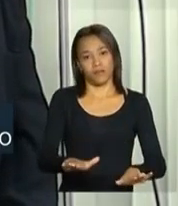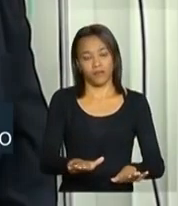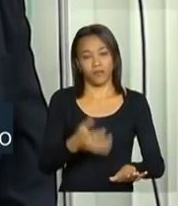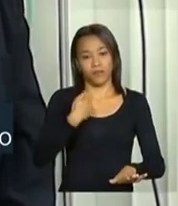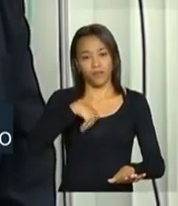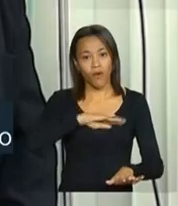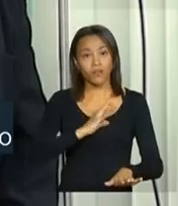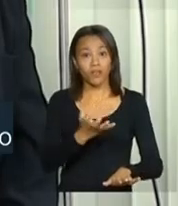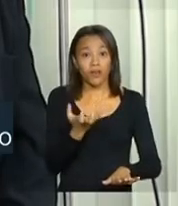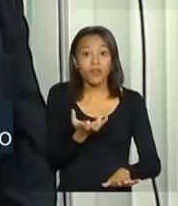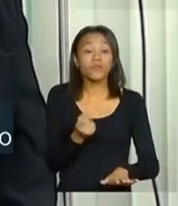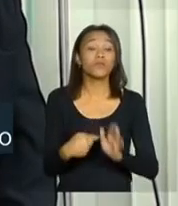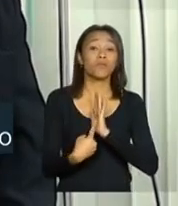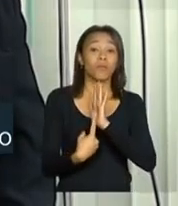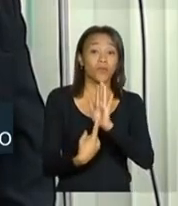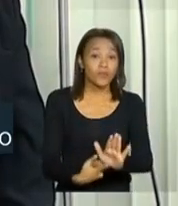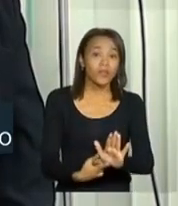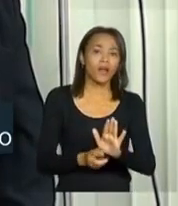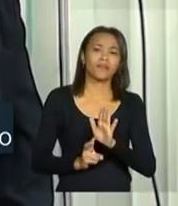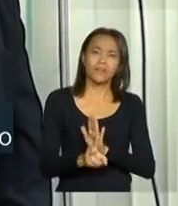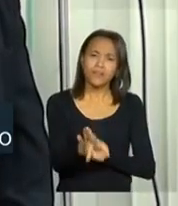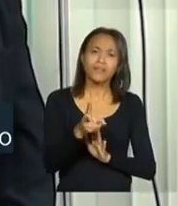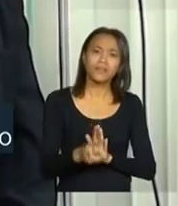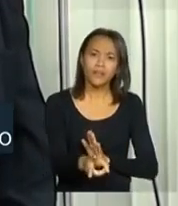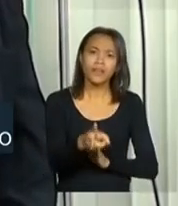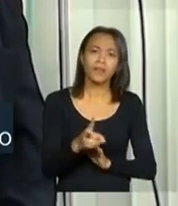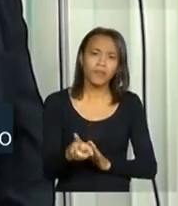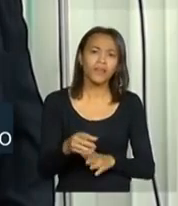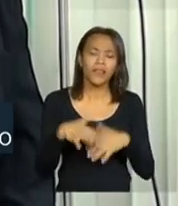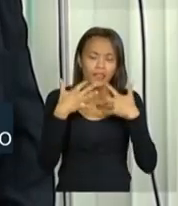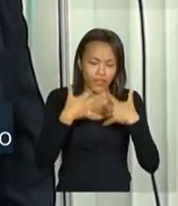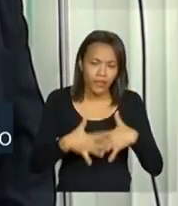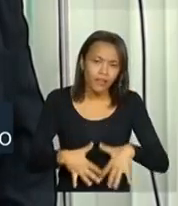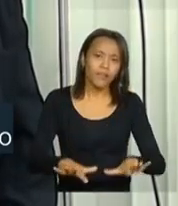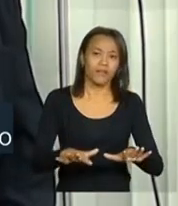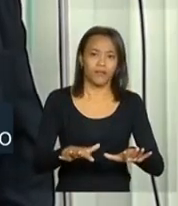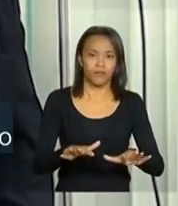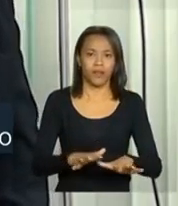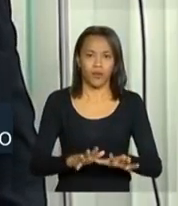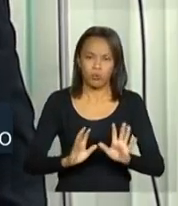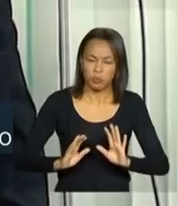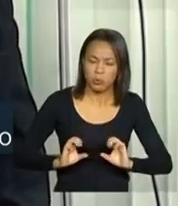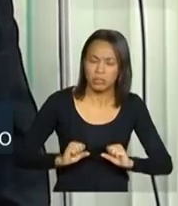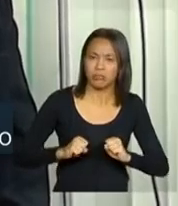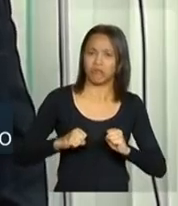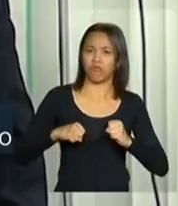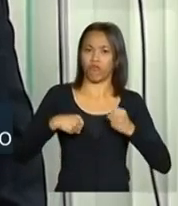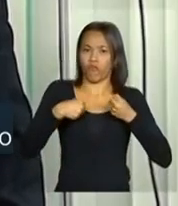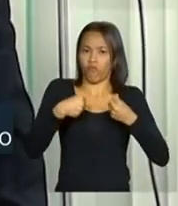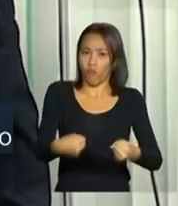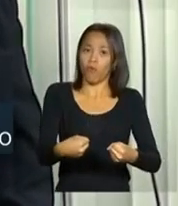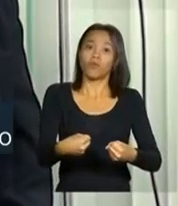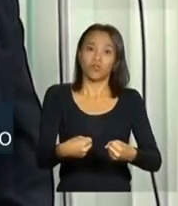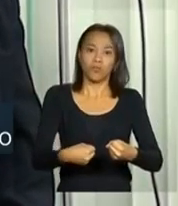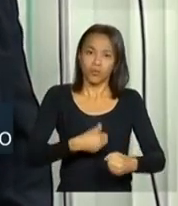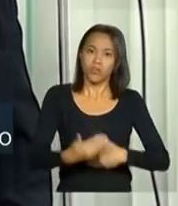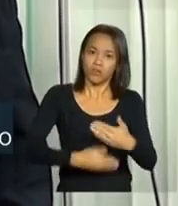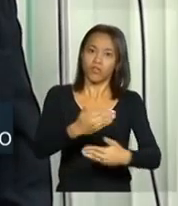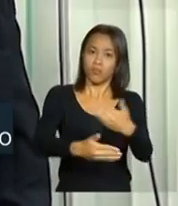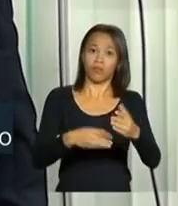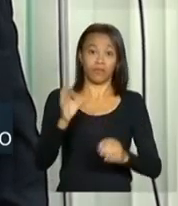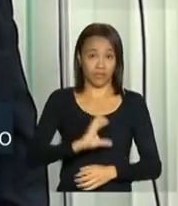Nós queremos demonstrar sempre, esse é da natureza do nosso esforço no desenvolvimento da ciência no